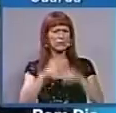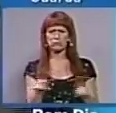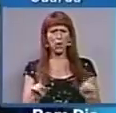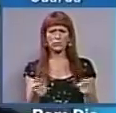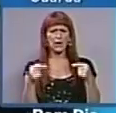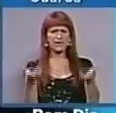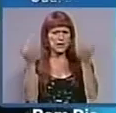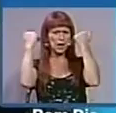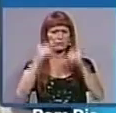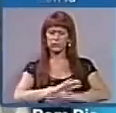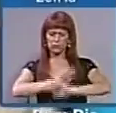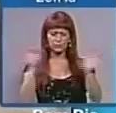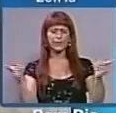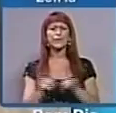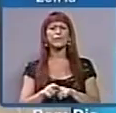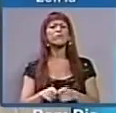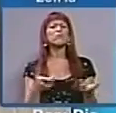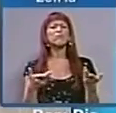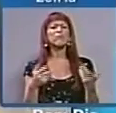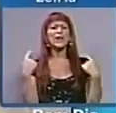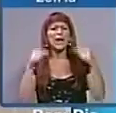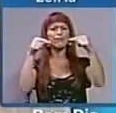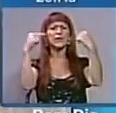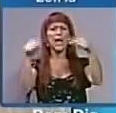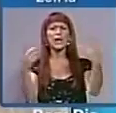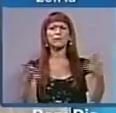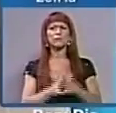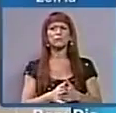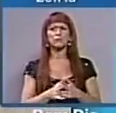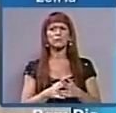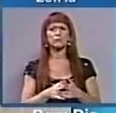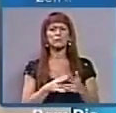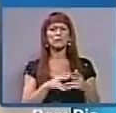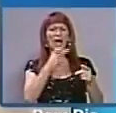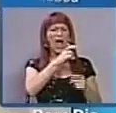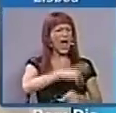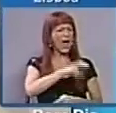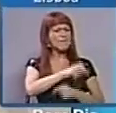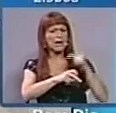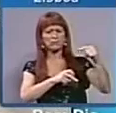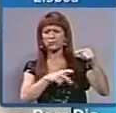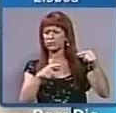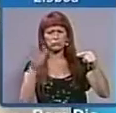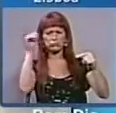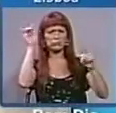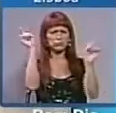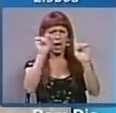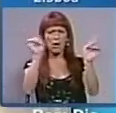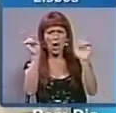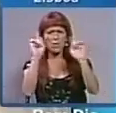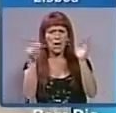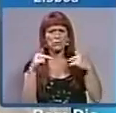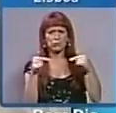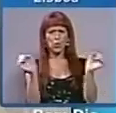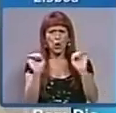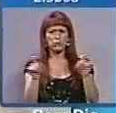não tem hífen. Não leva hífen? Não. Ama de leite leva hífens? Ama? Ama de leite. Não. Não. Ama de